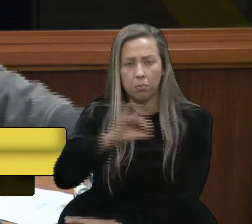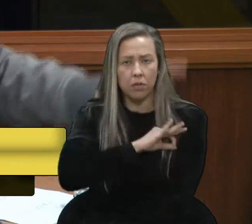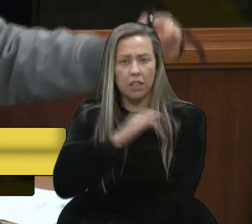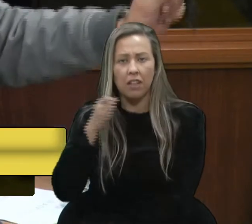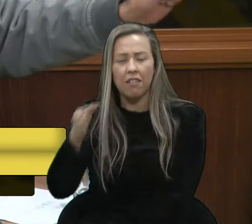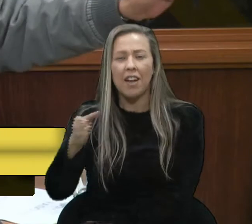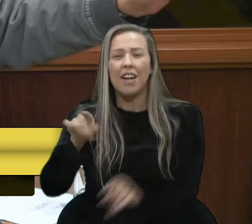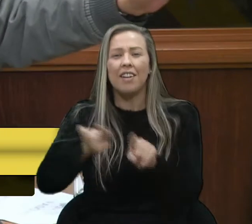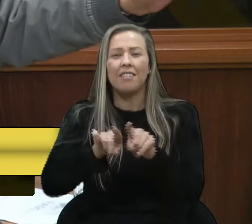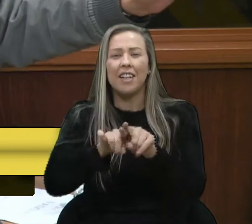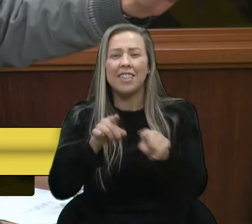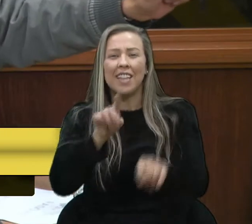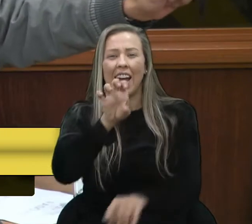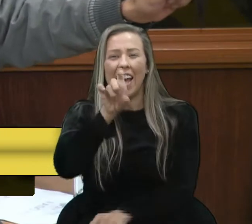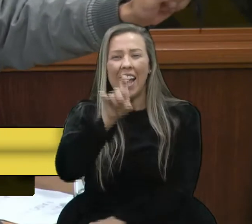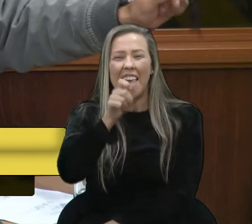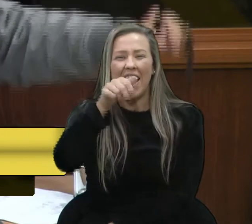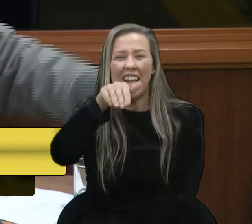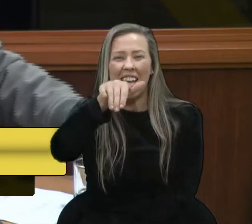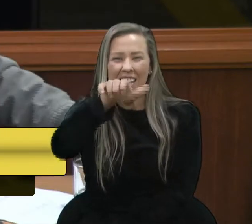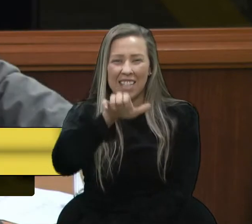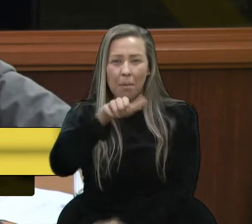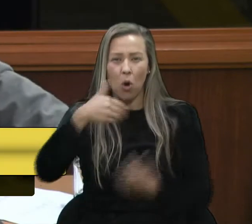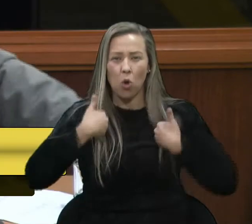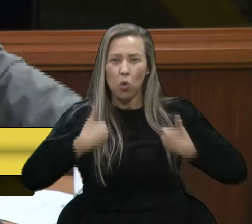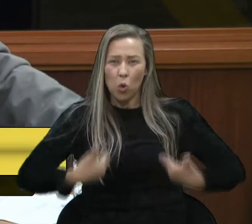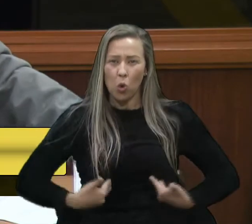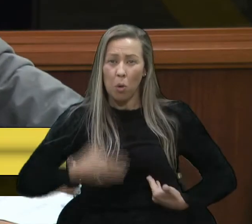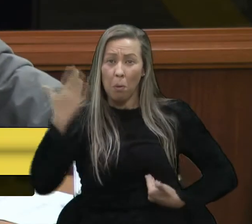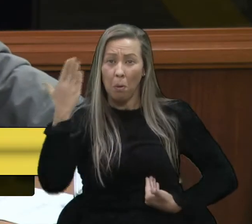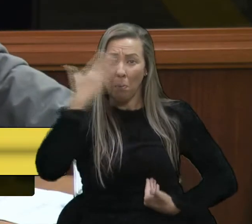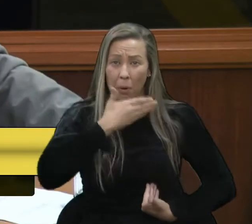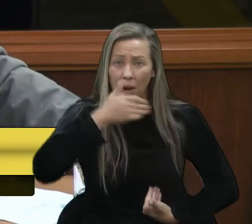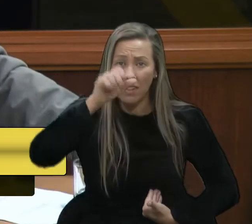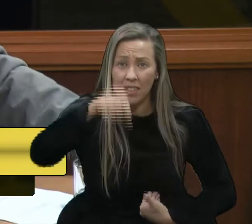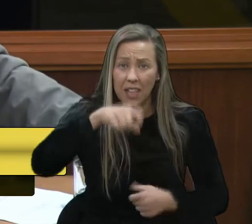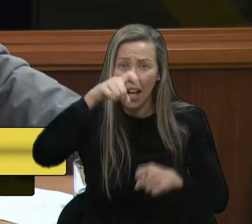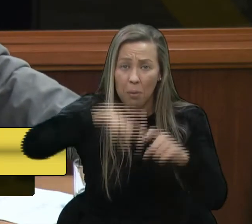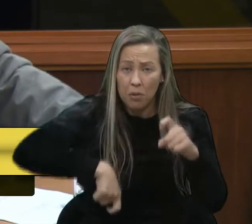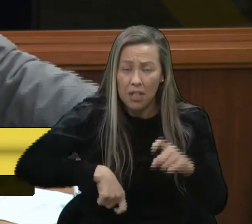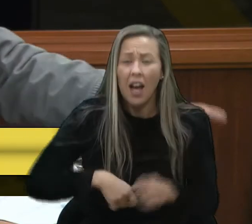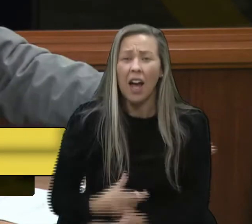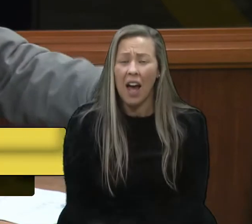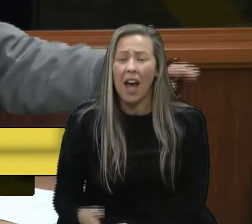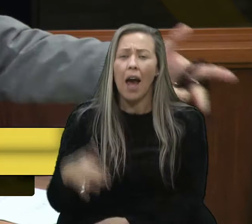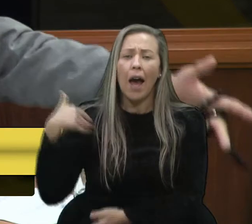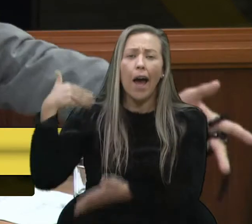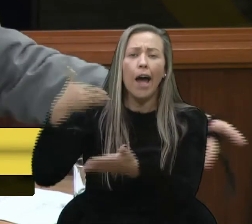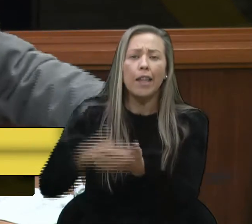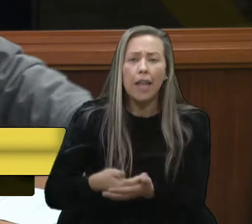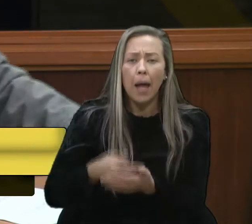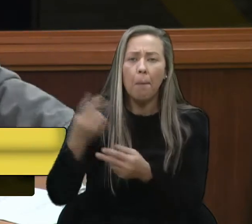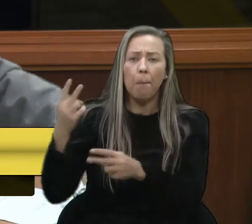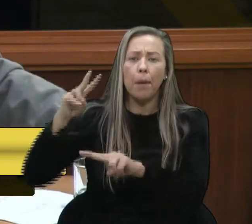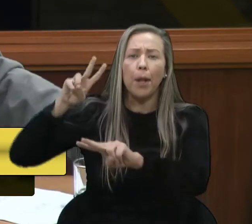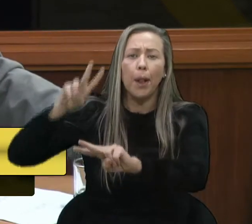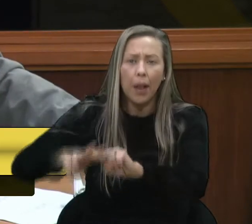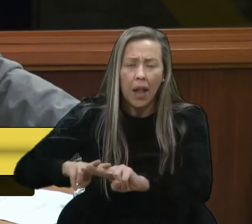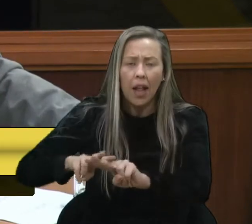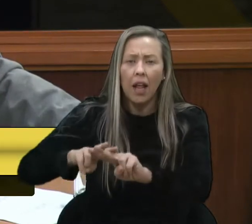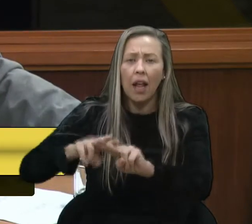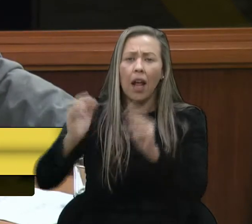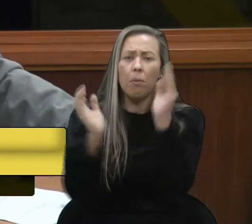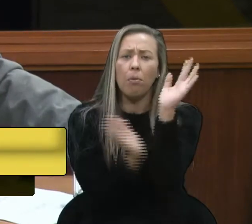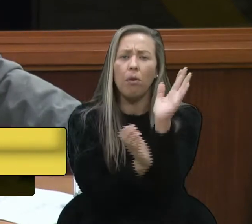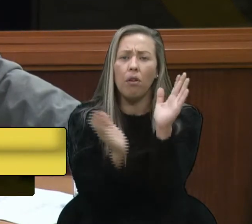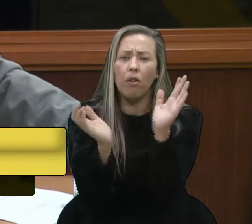como é que se chama? De Corpo de delito. corpo de delito, até você ir atrás, prender, é tudo